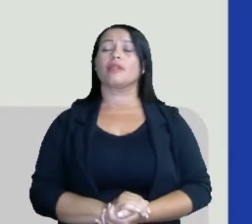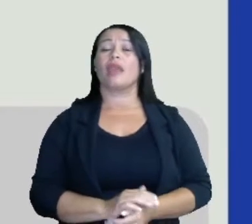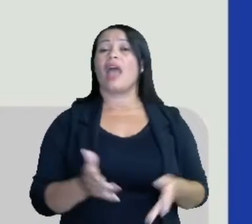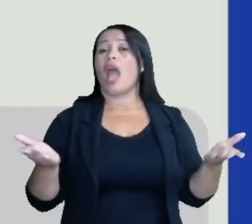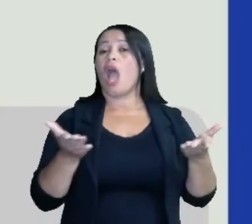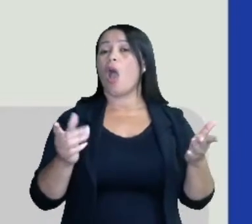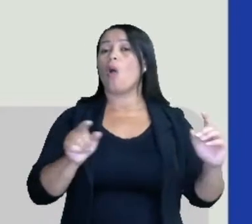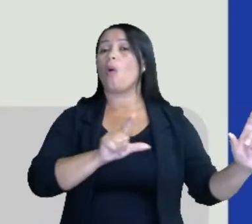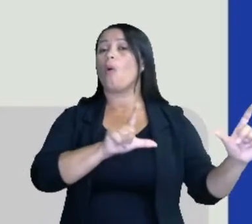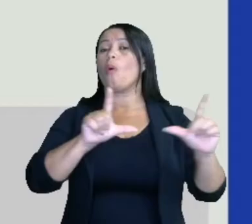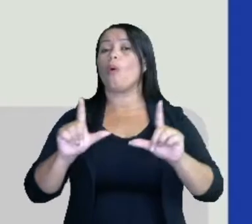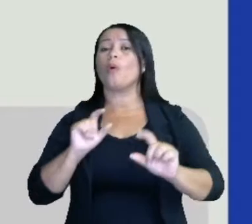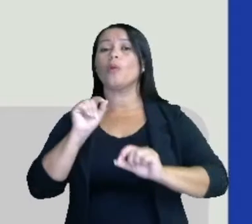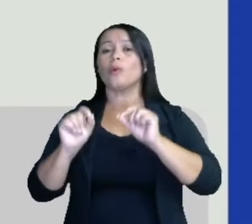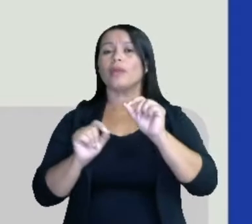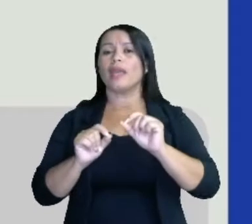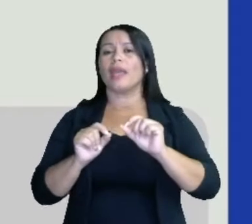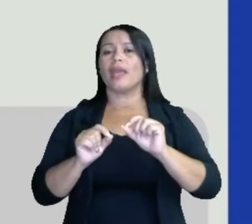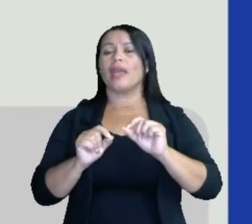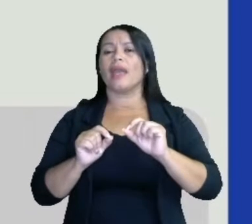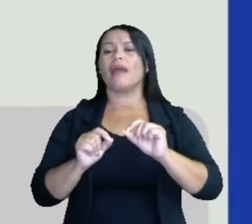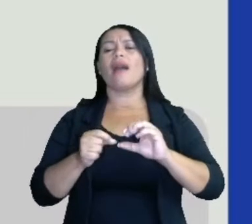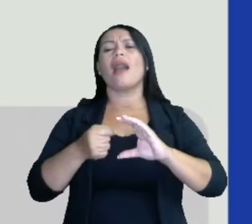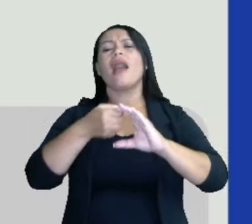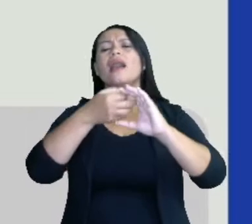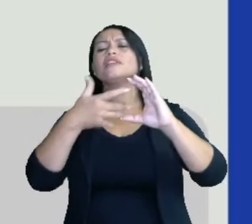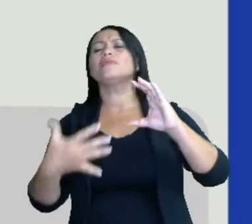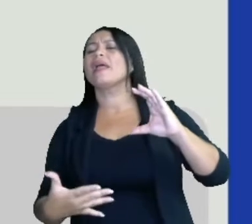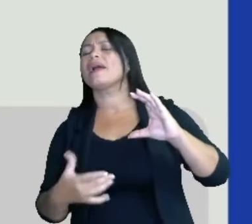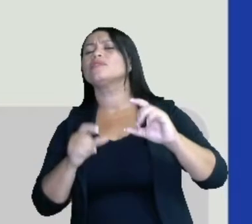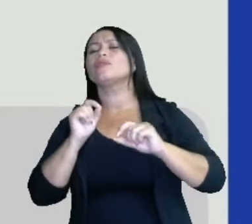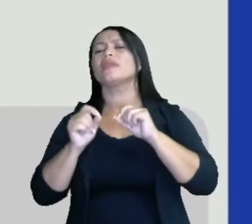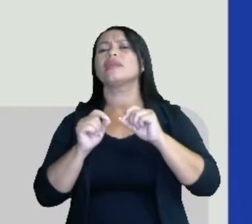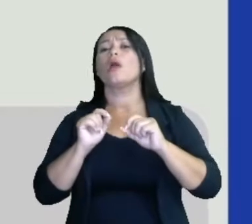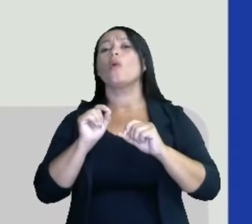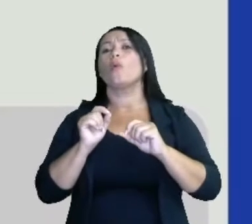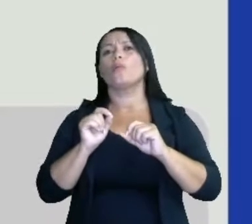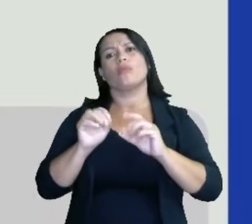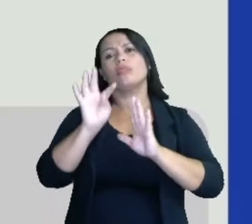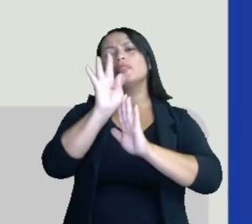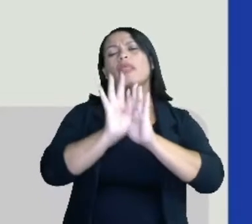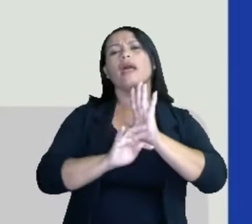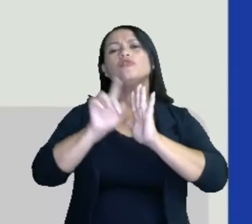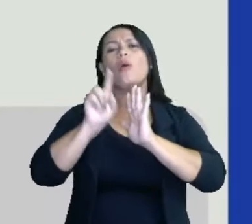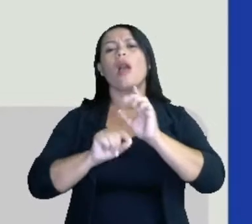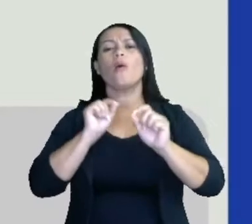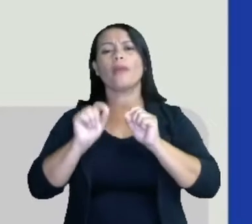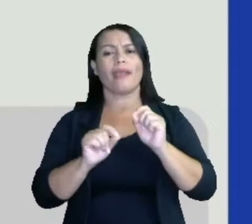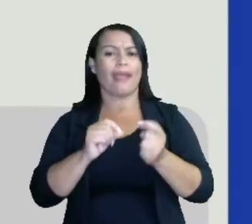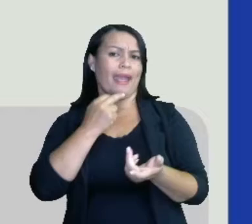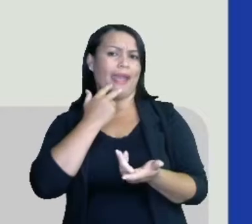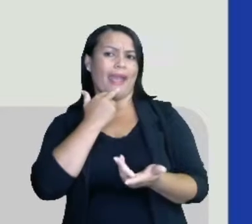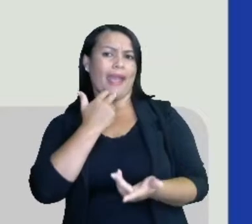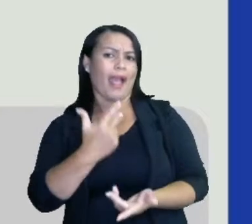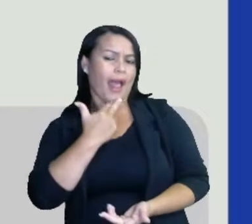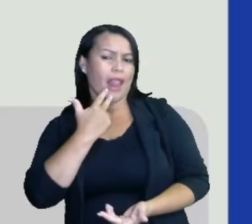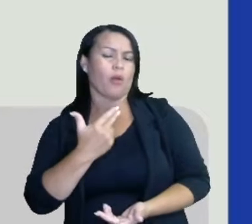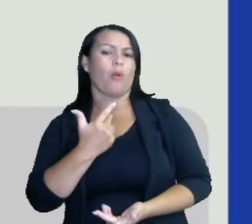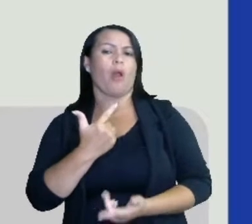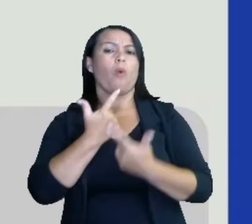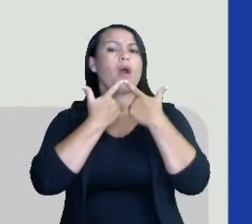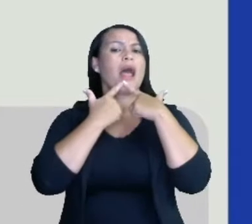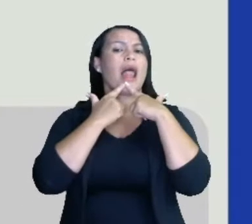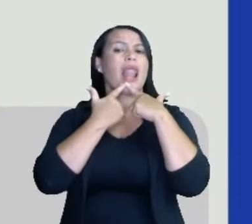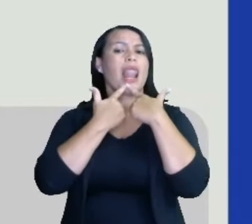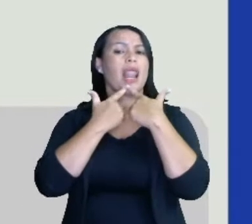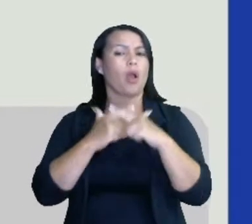Vamos agora para a definição de texto. O que é um texto? Um texto é a manifestação da linguagem. Pode ser definido